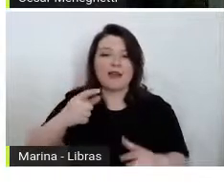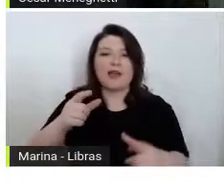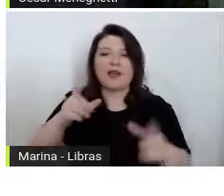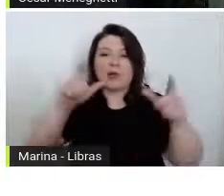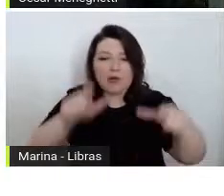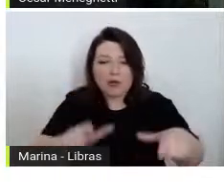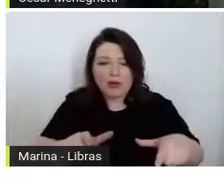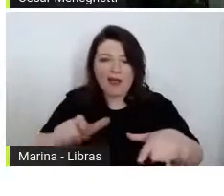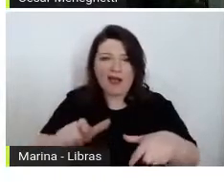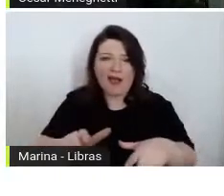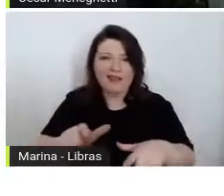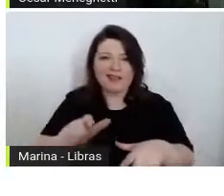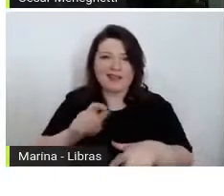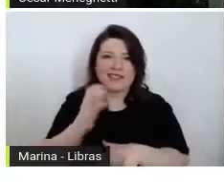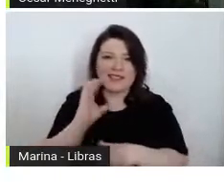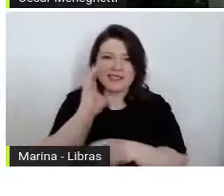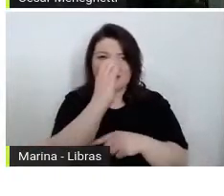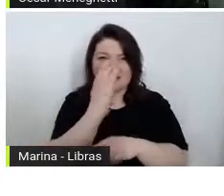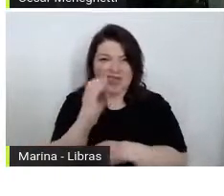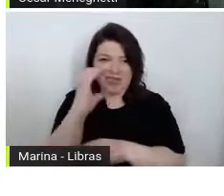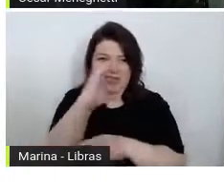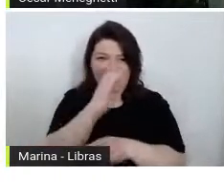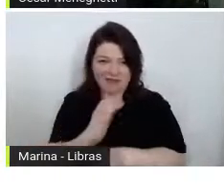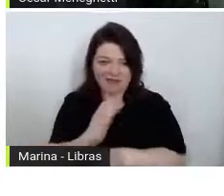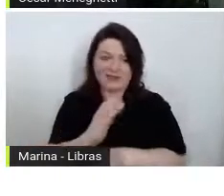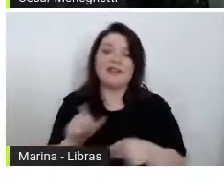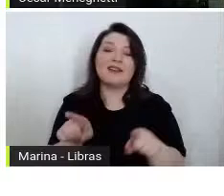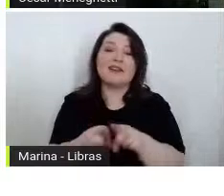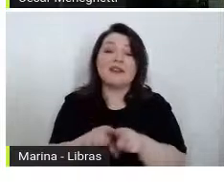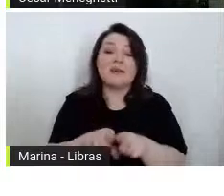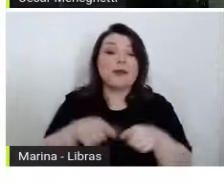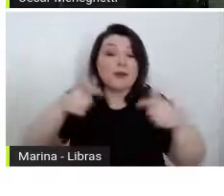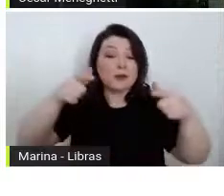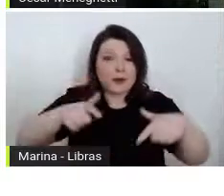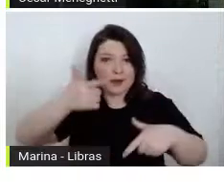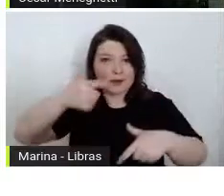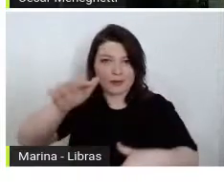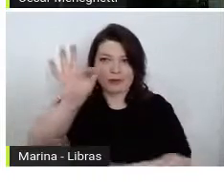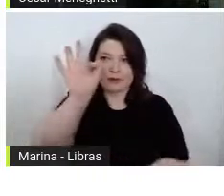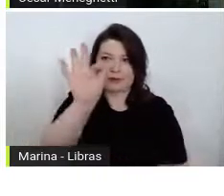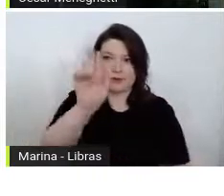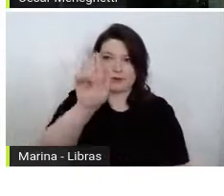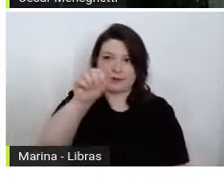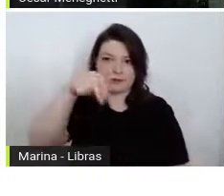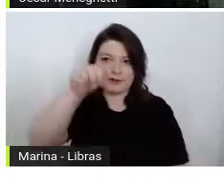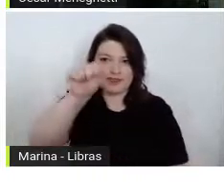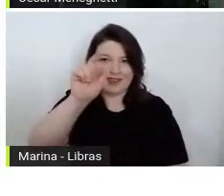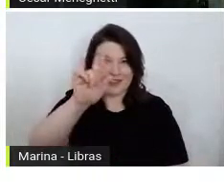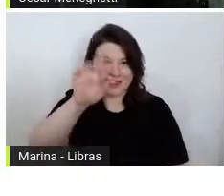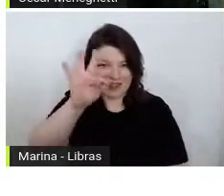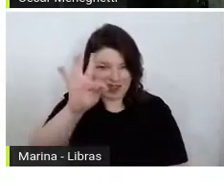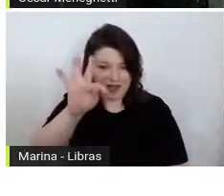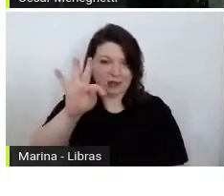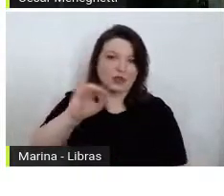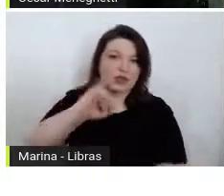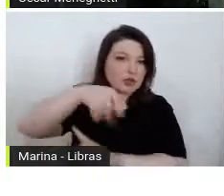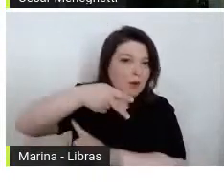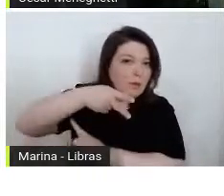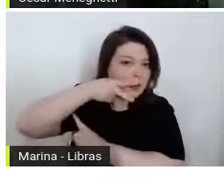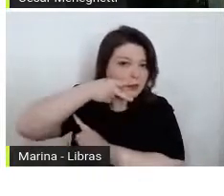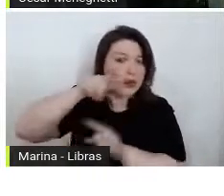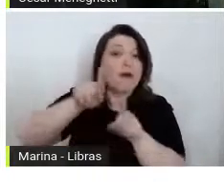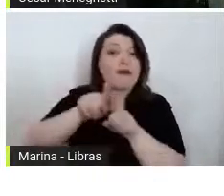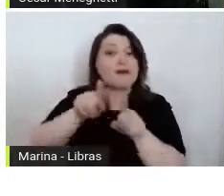e também na Funarte do Recife, do Bom Jesus lá. Então esses